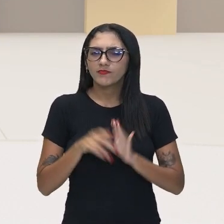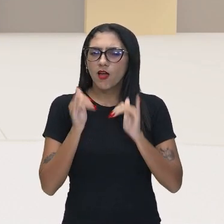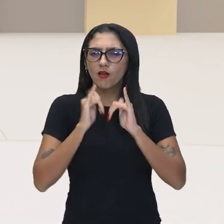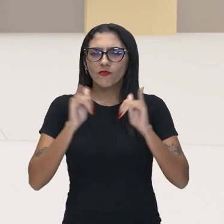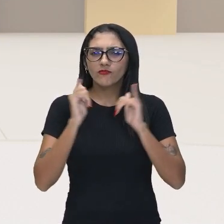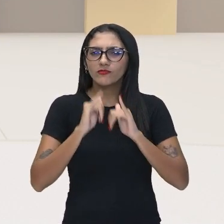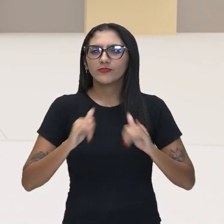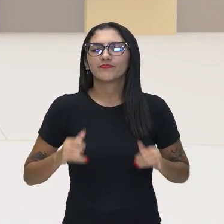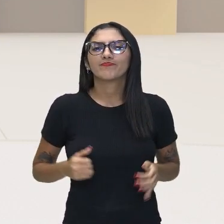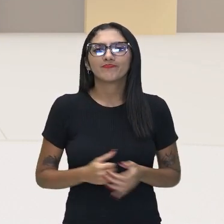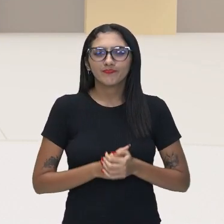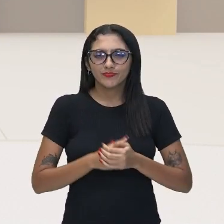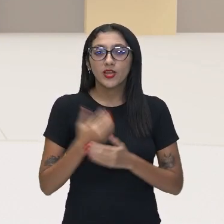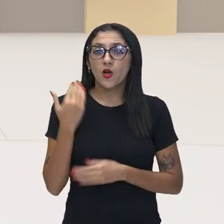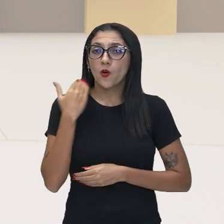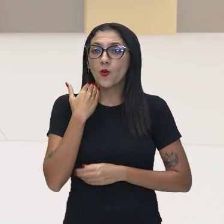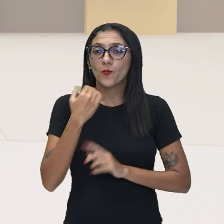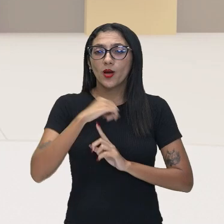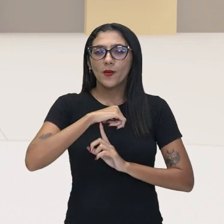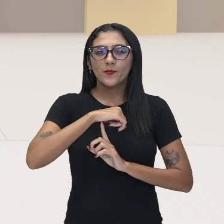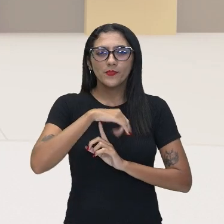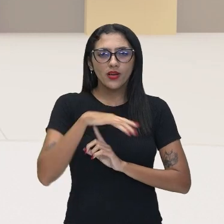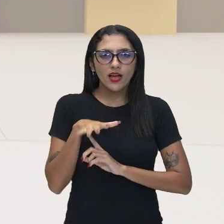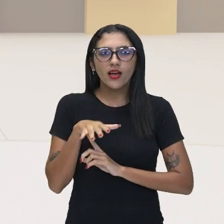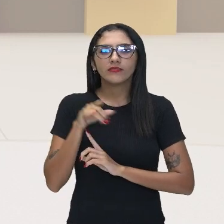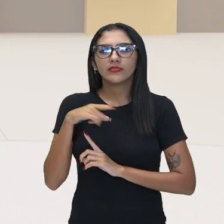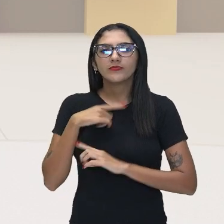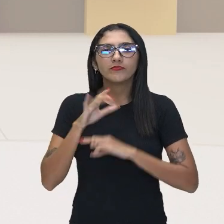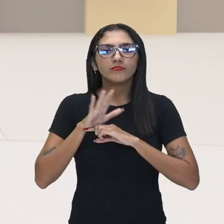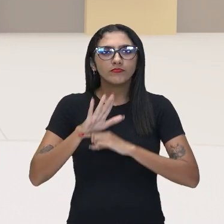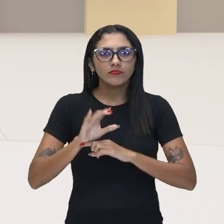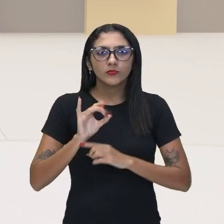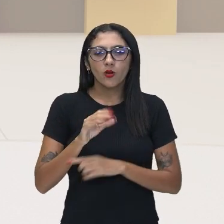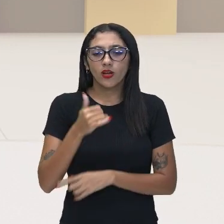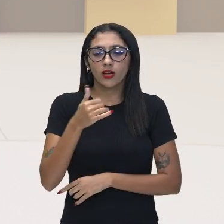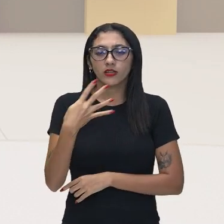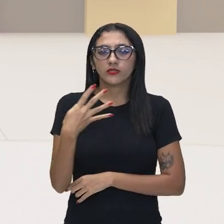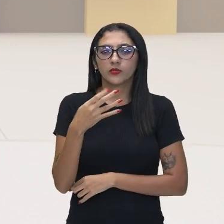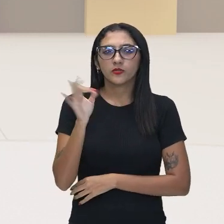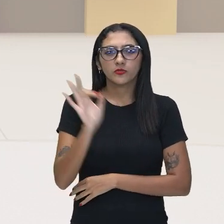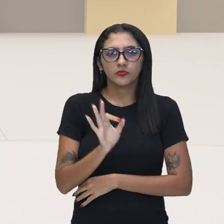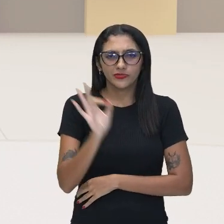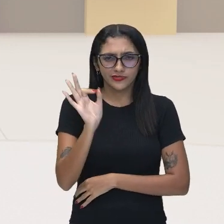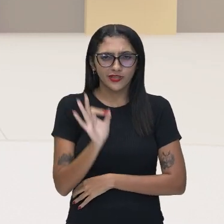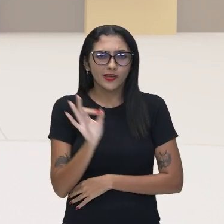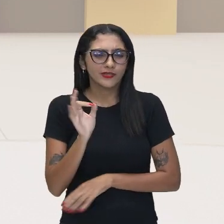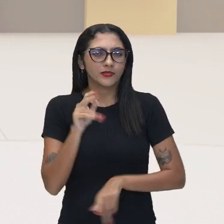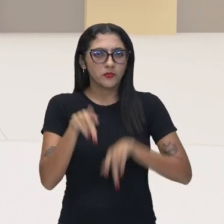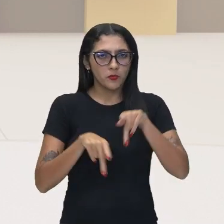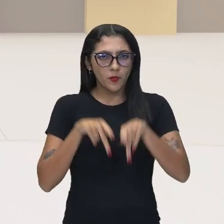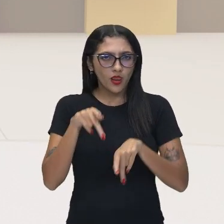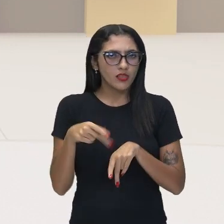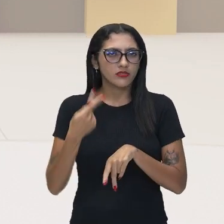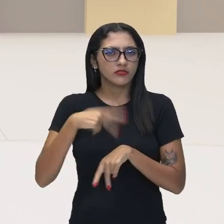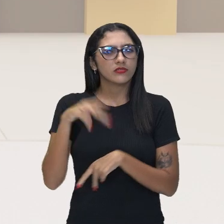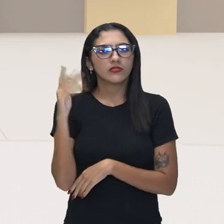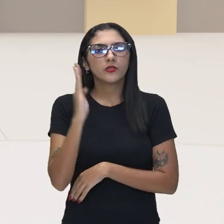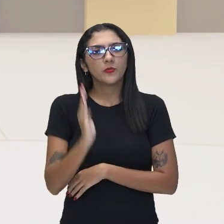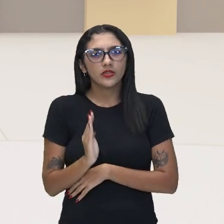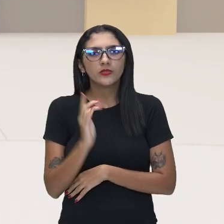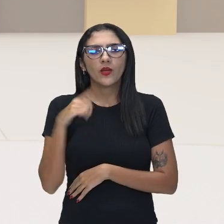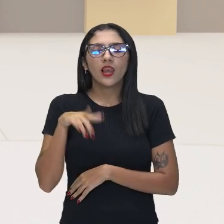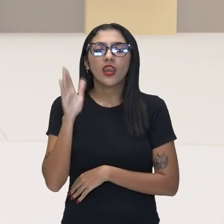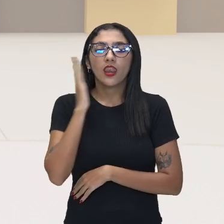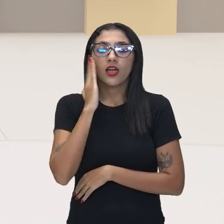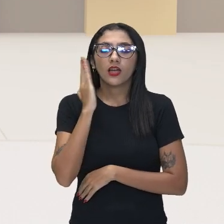News. Banco Central revela que apenas 14% da população brasileira sabe o